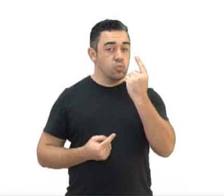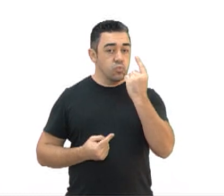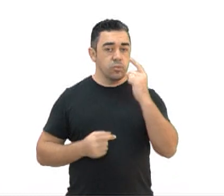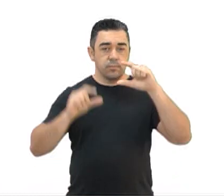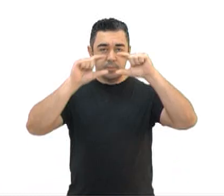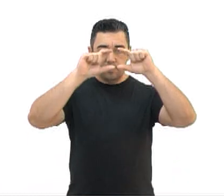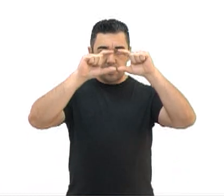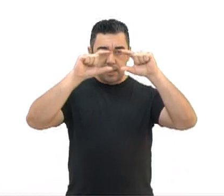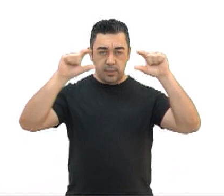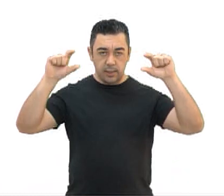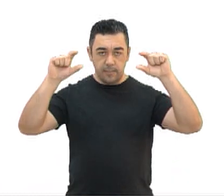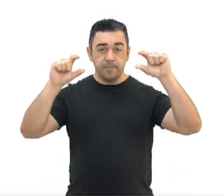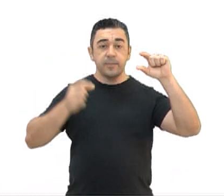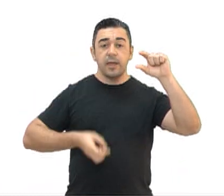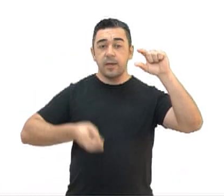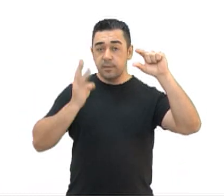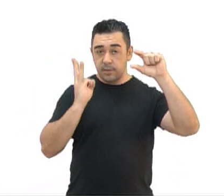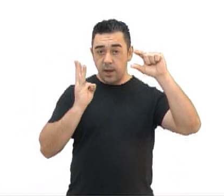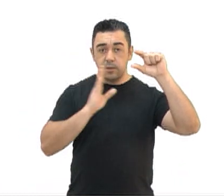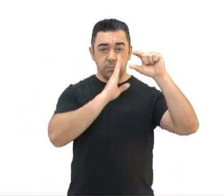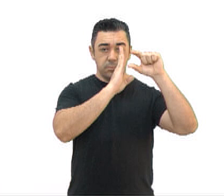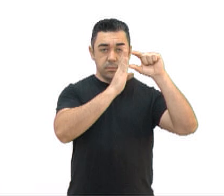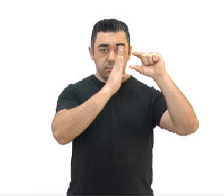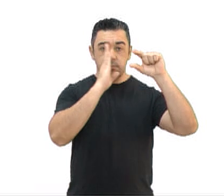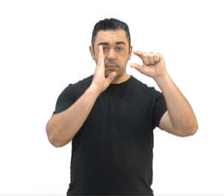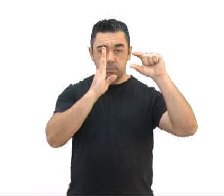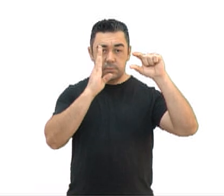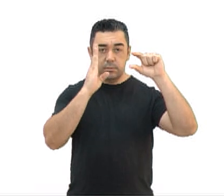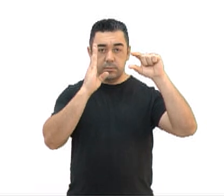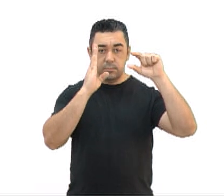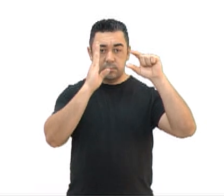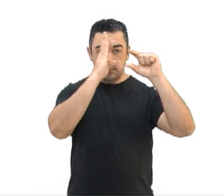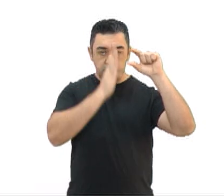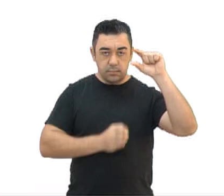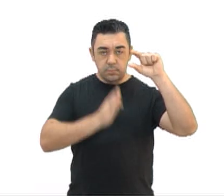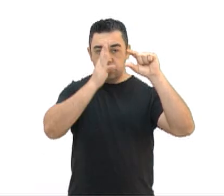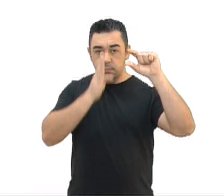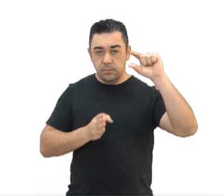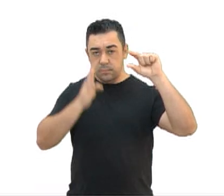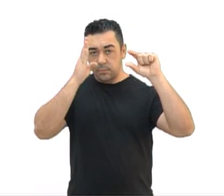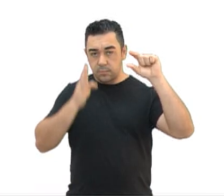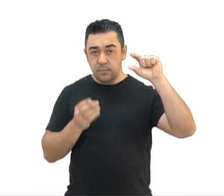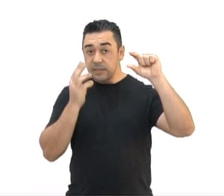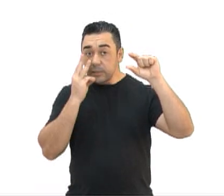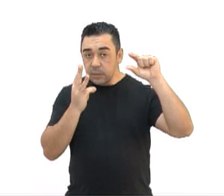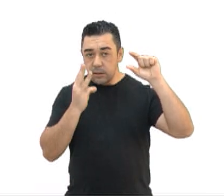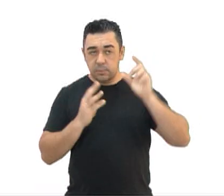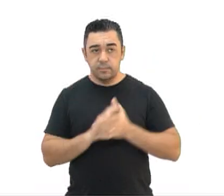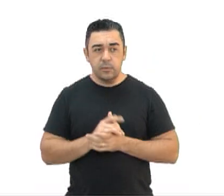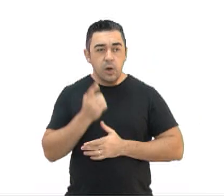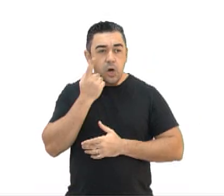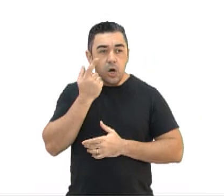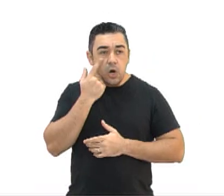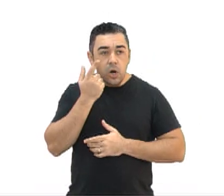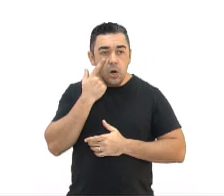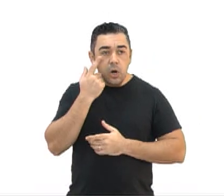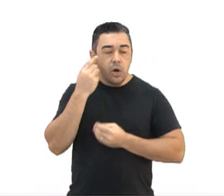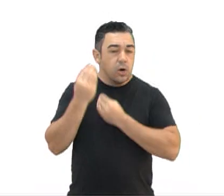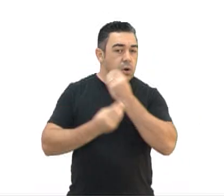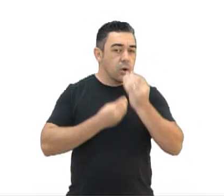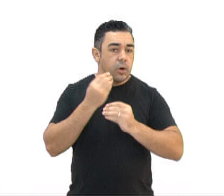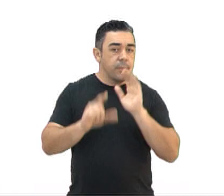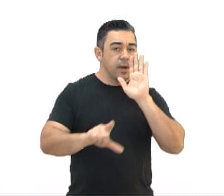tenho uma linha e 3 colunas, correto? Agora aqui, pessoal, olhem a lei de